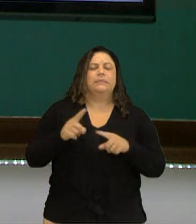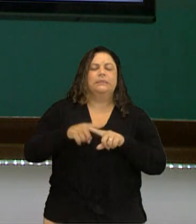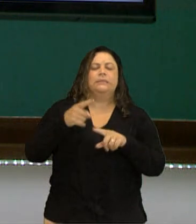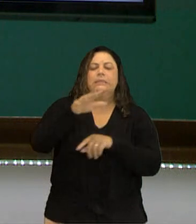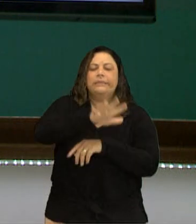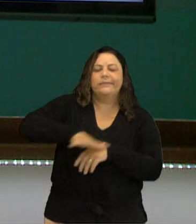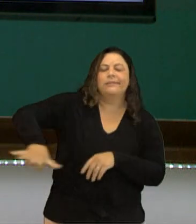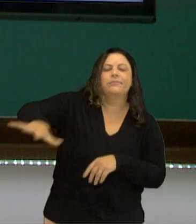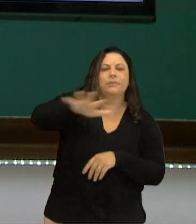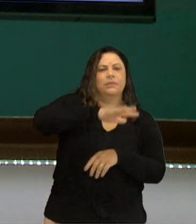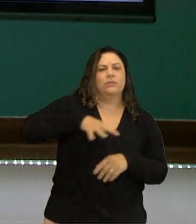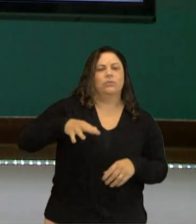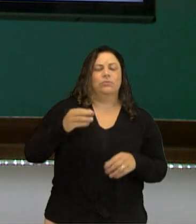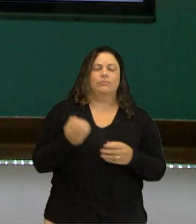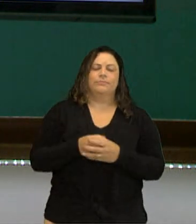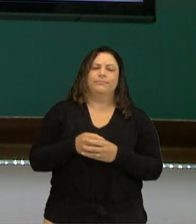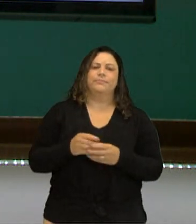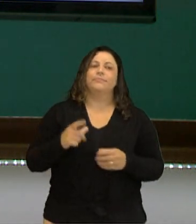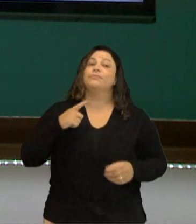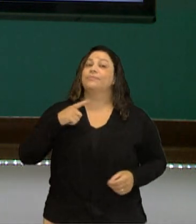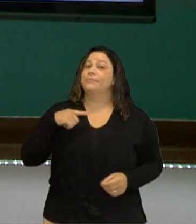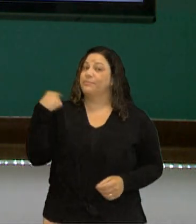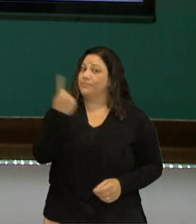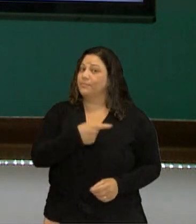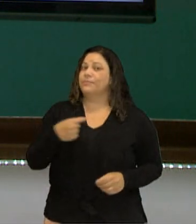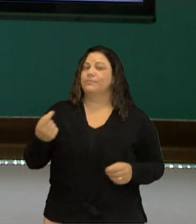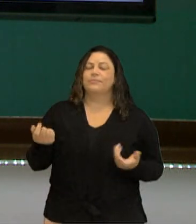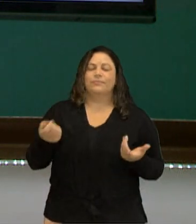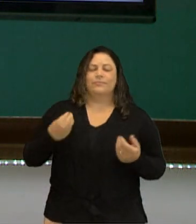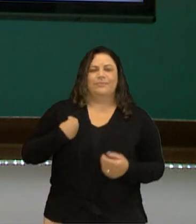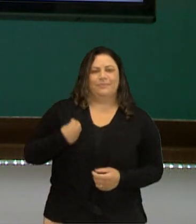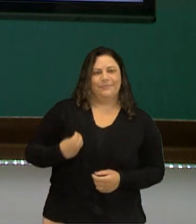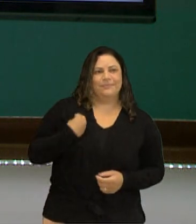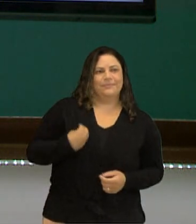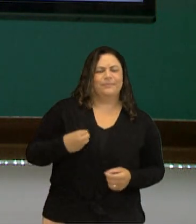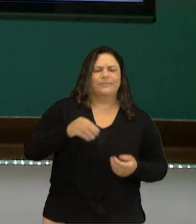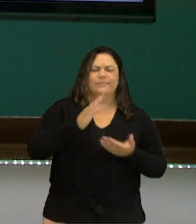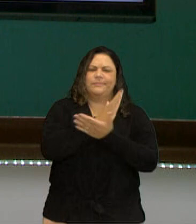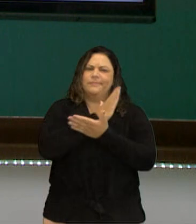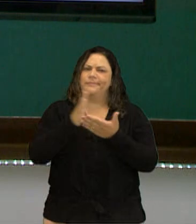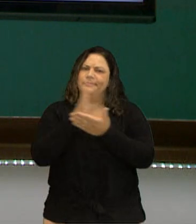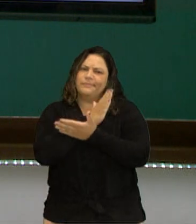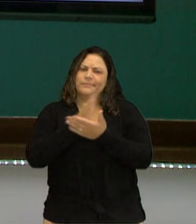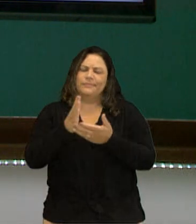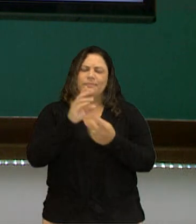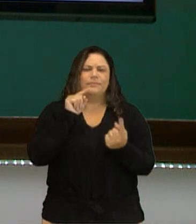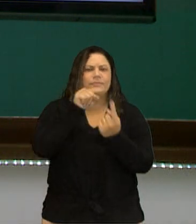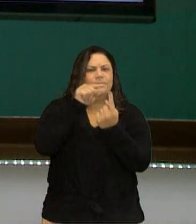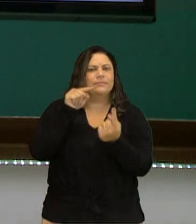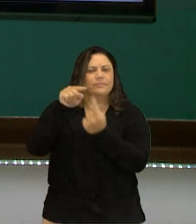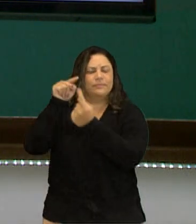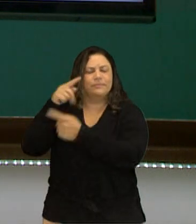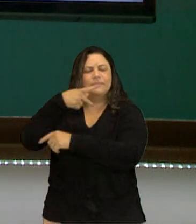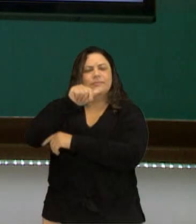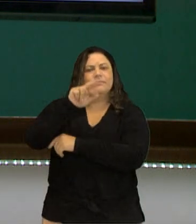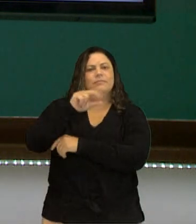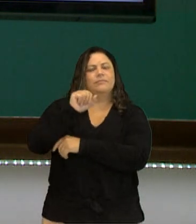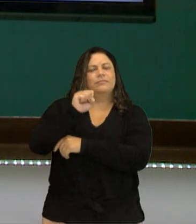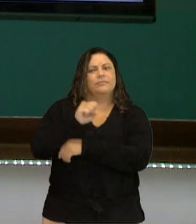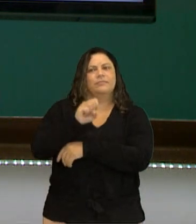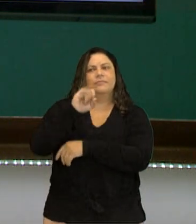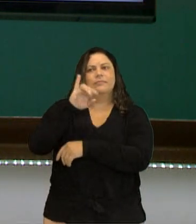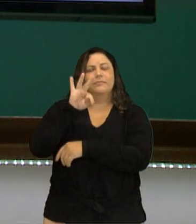ambiente onde nós estamos inseridos. Então algumas espécies de bactérias são parasitas e